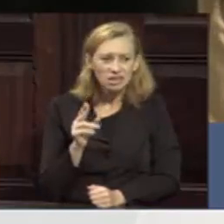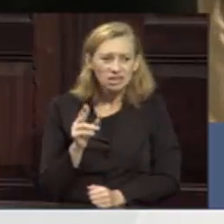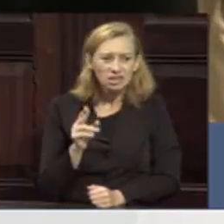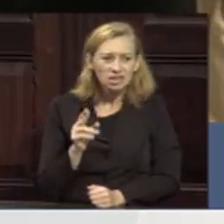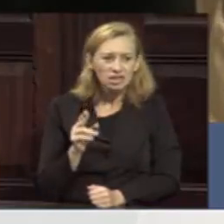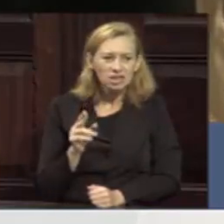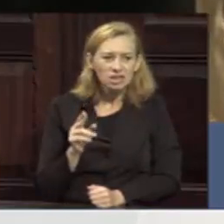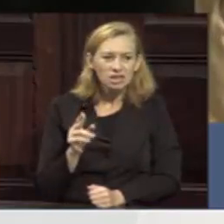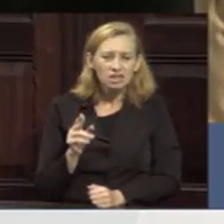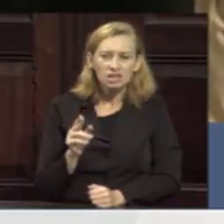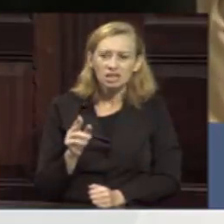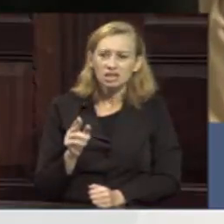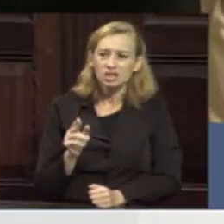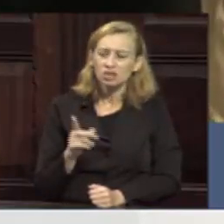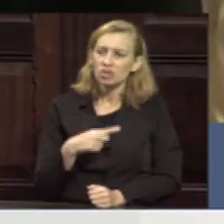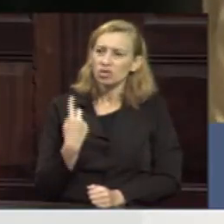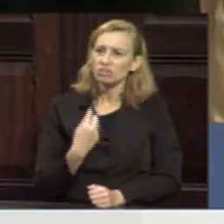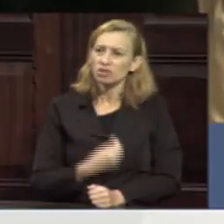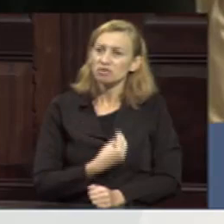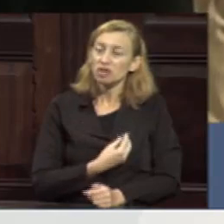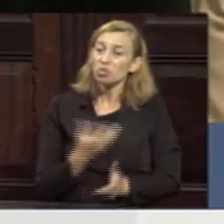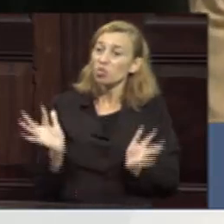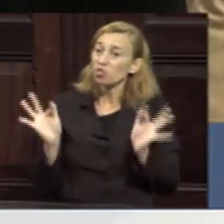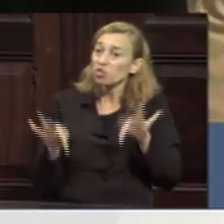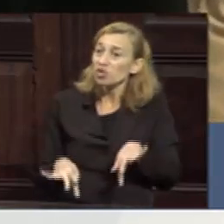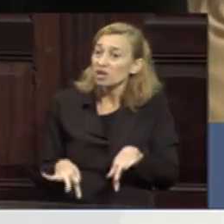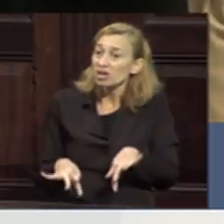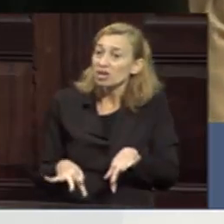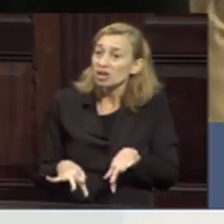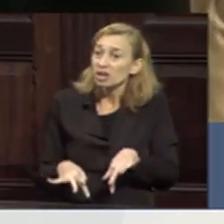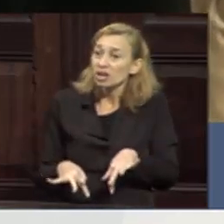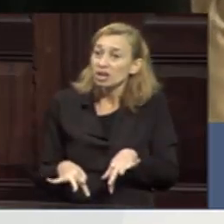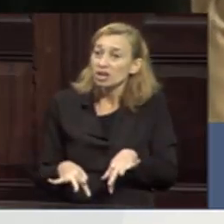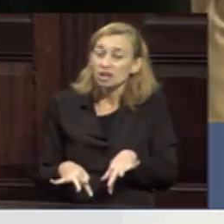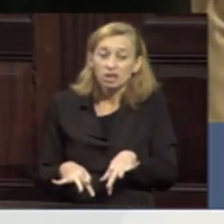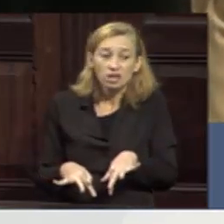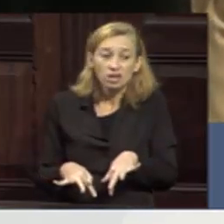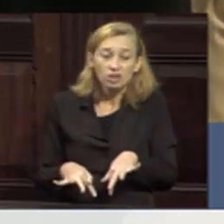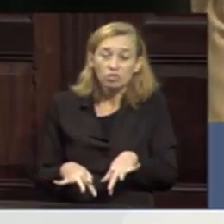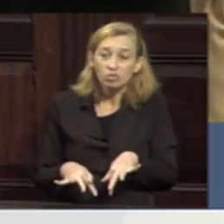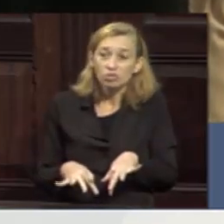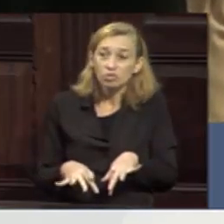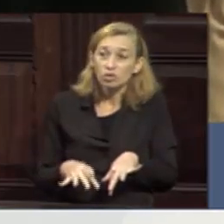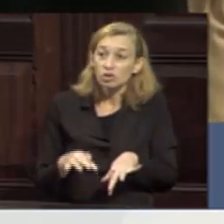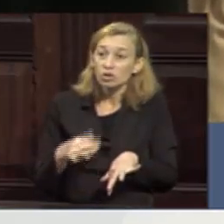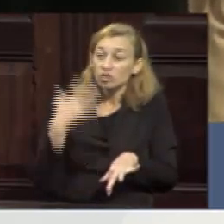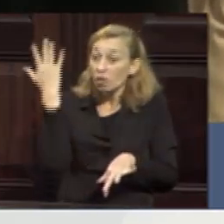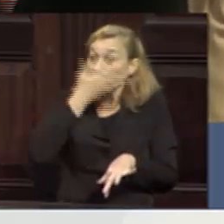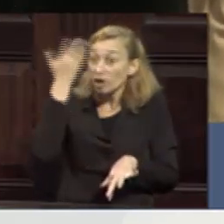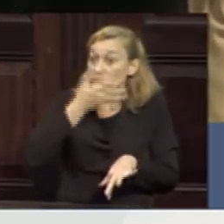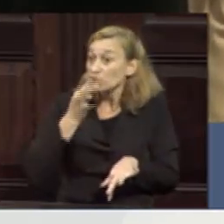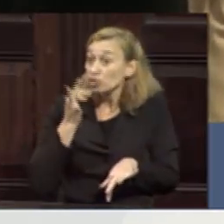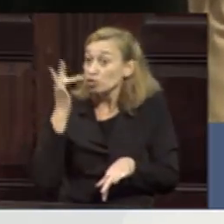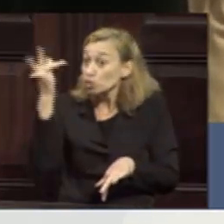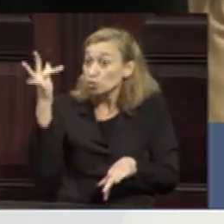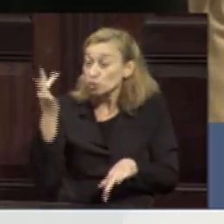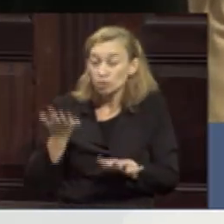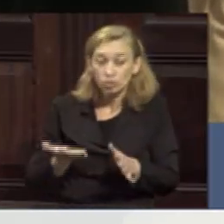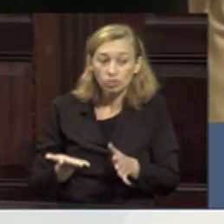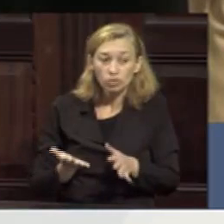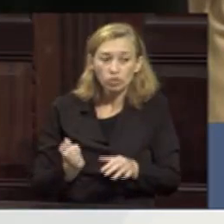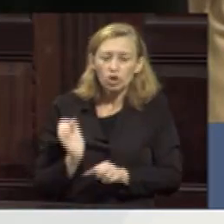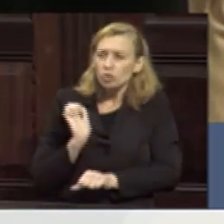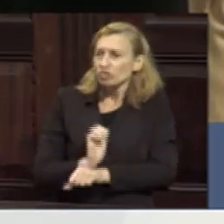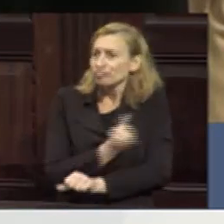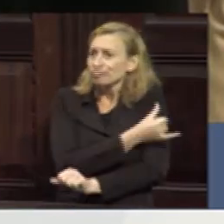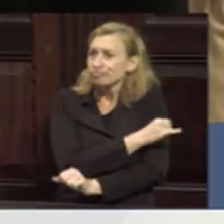do fim de um tempo civilizatório. Acabou. E esse estado do